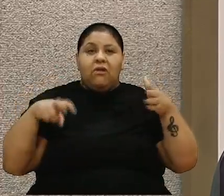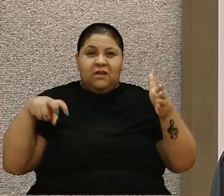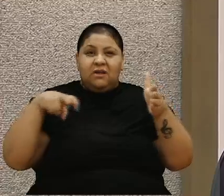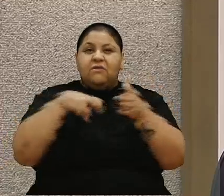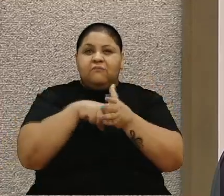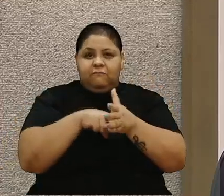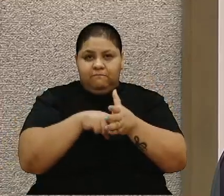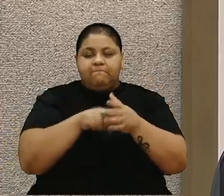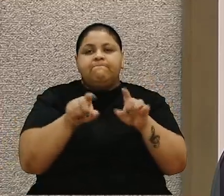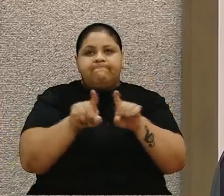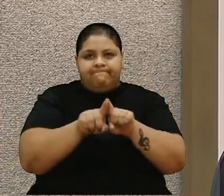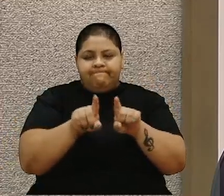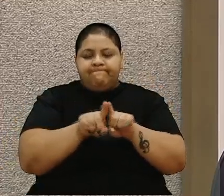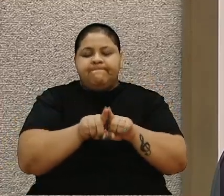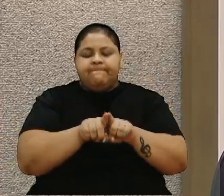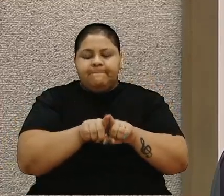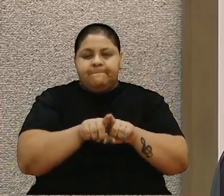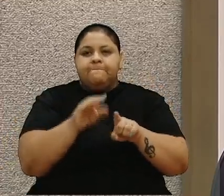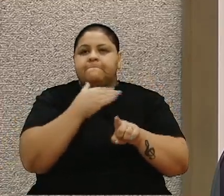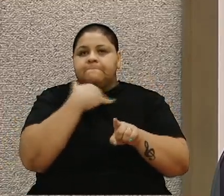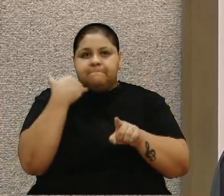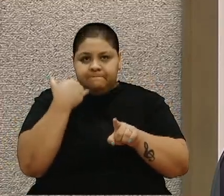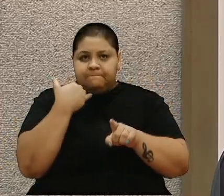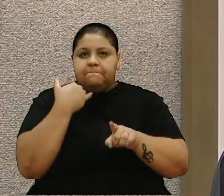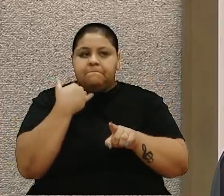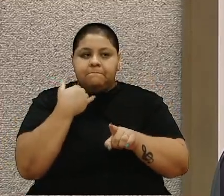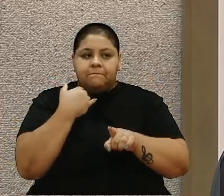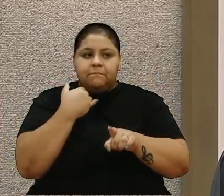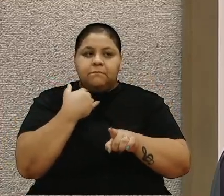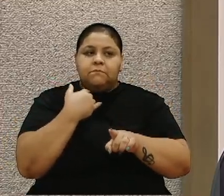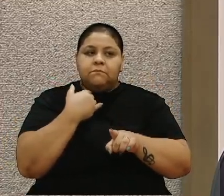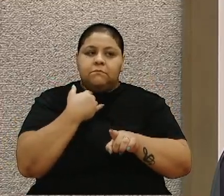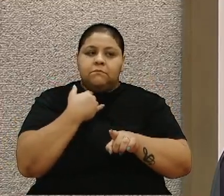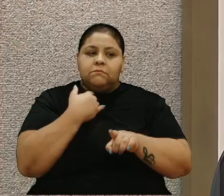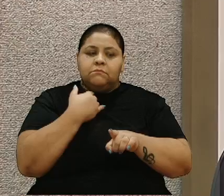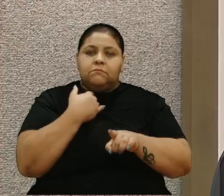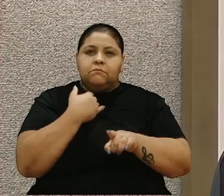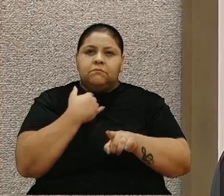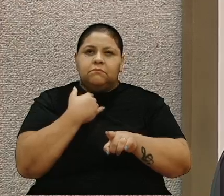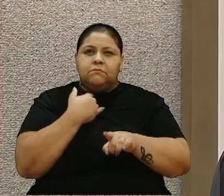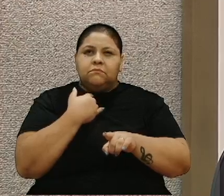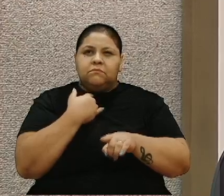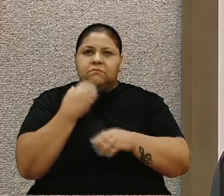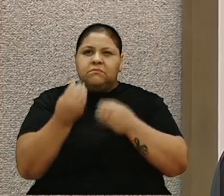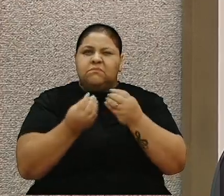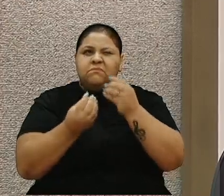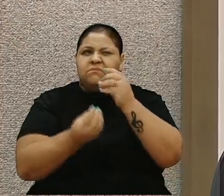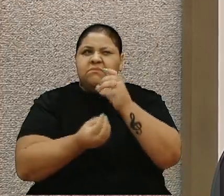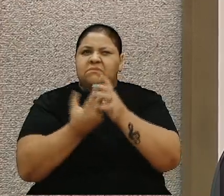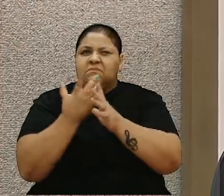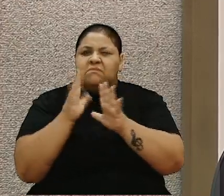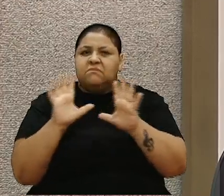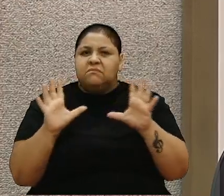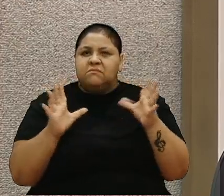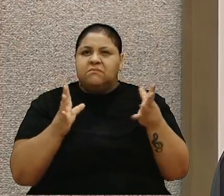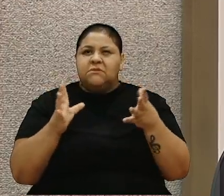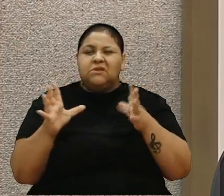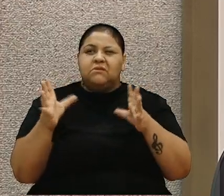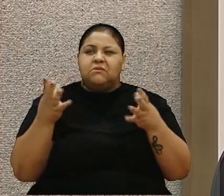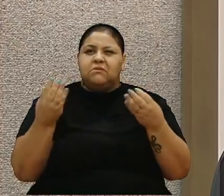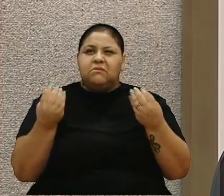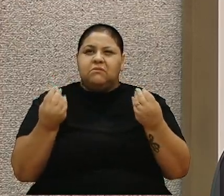e veio também a óbito, né? E aí se cria todo um